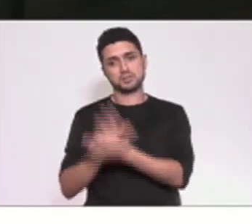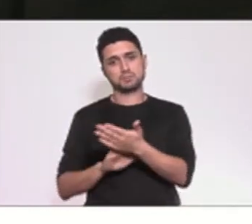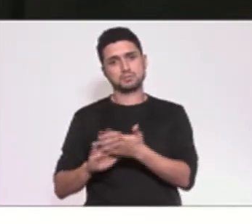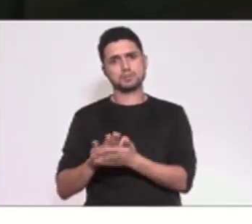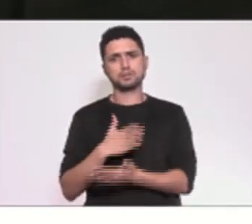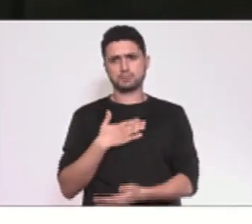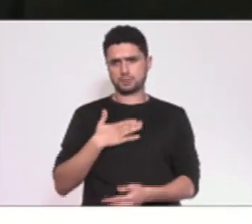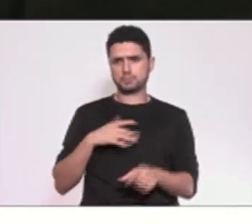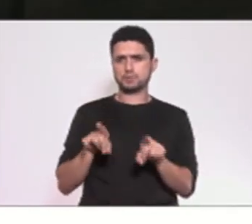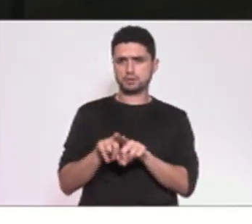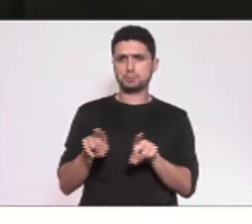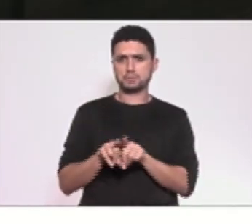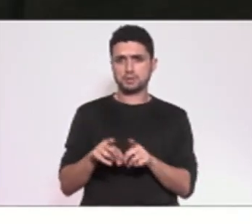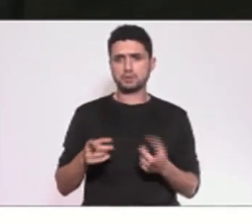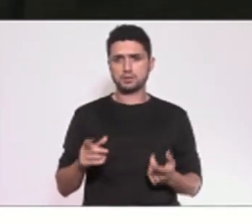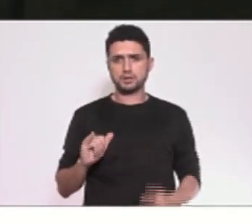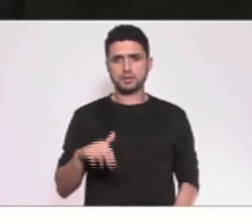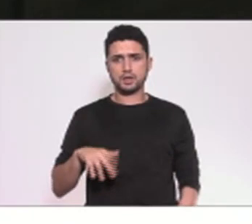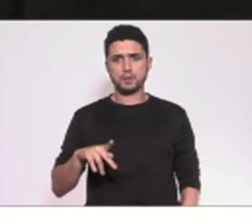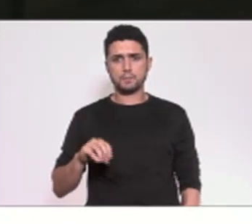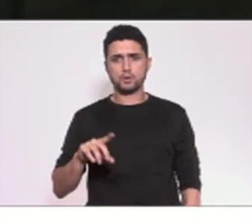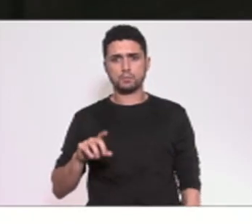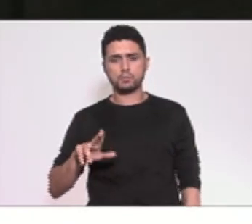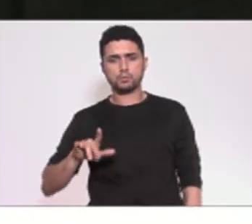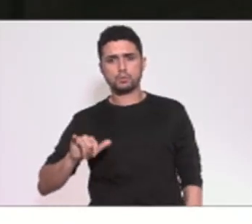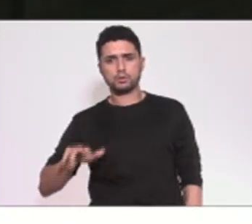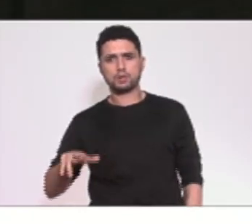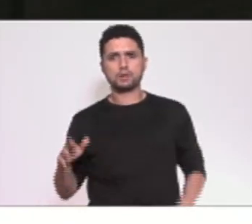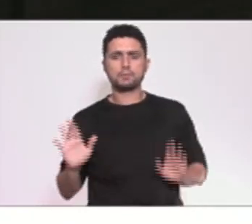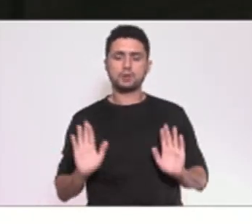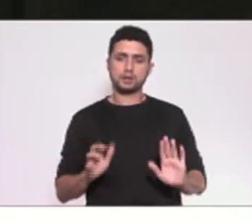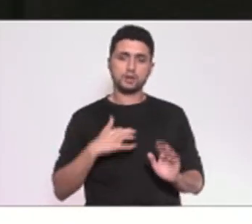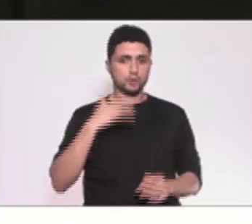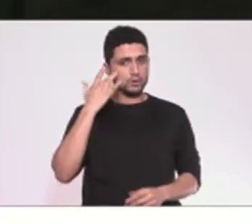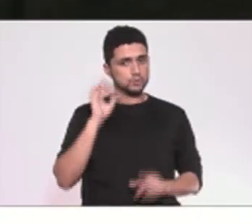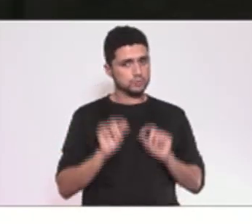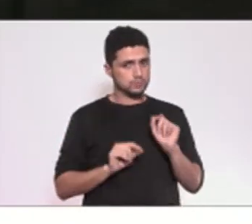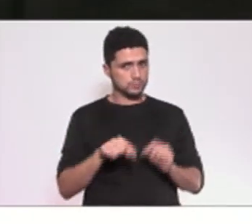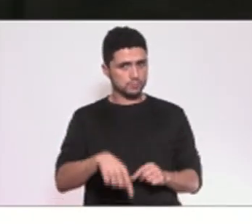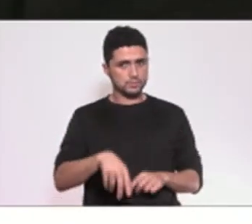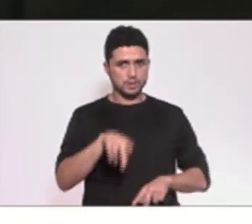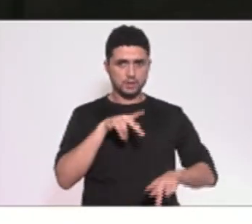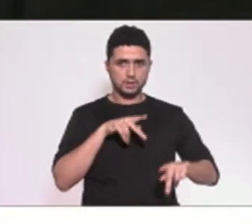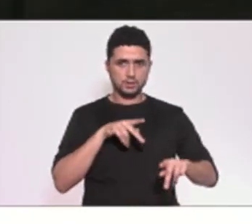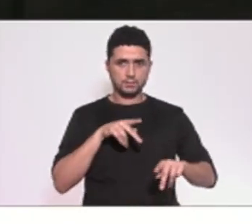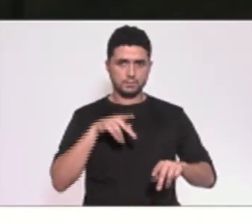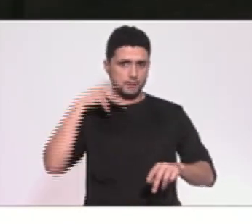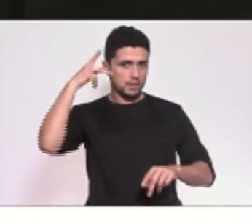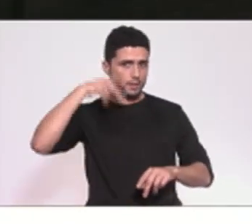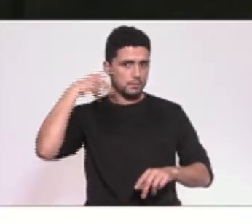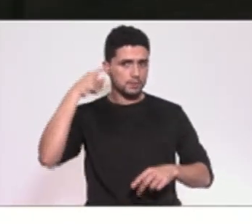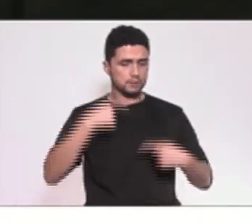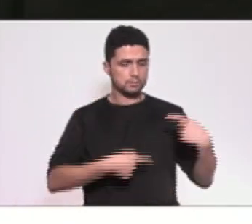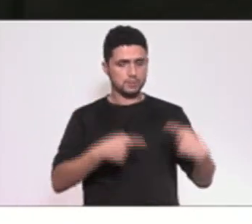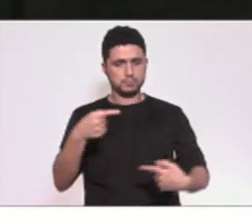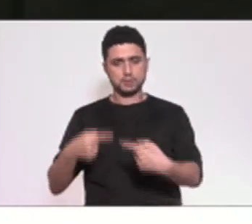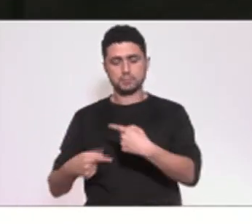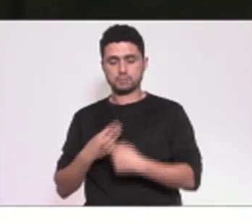Para mim também é difícil, porque é impopular. Mas acho que o parlamento existe para tomar as